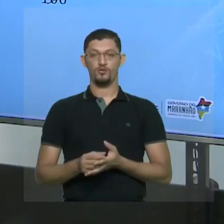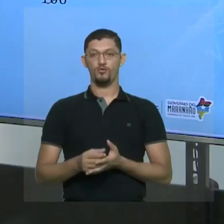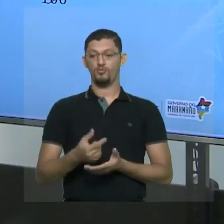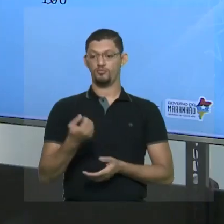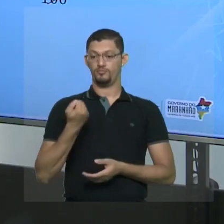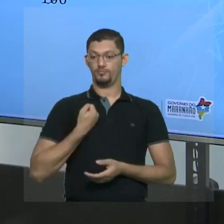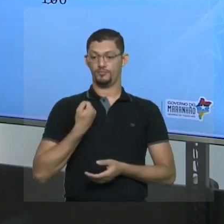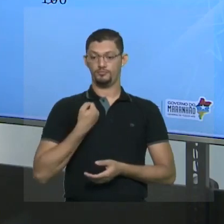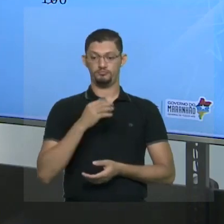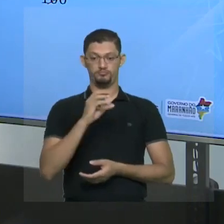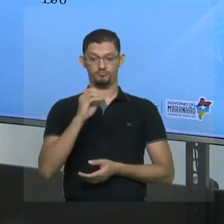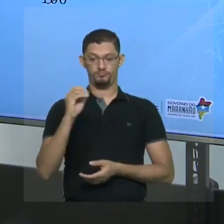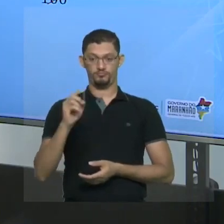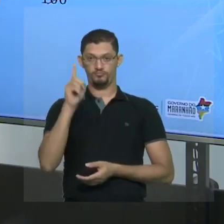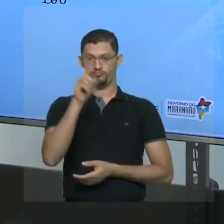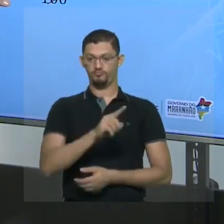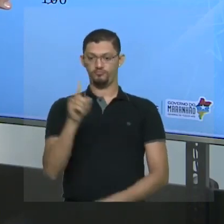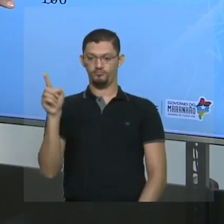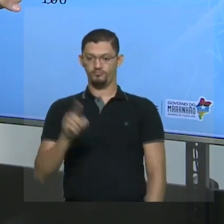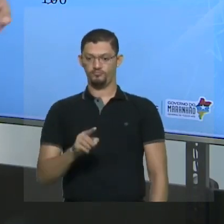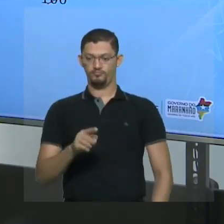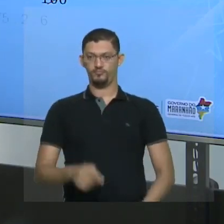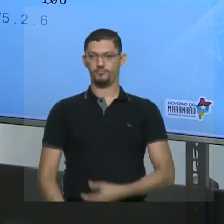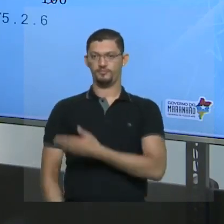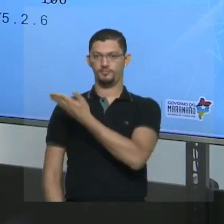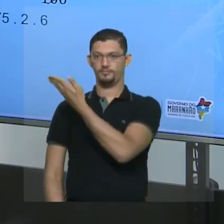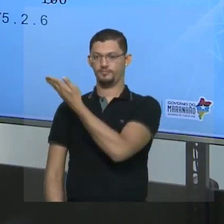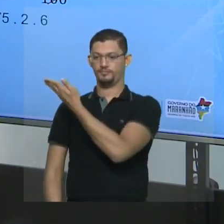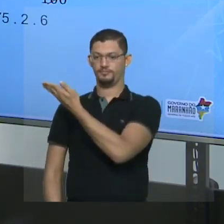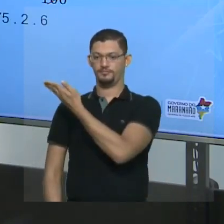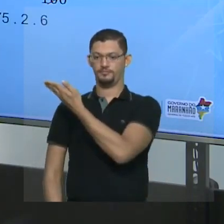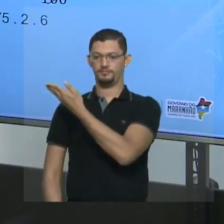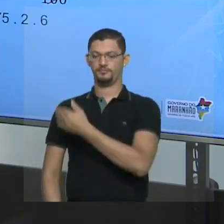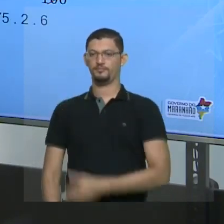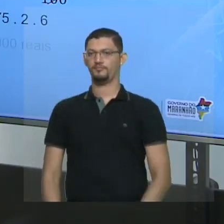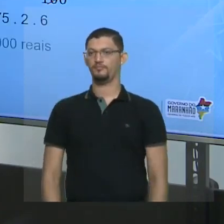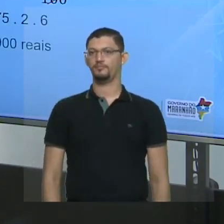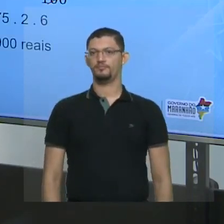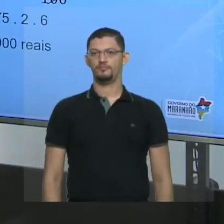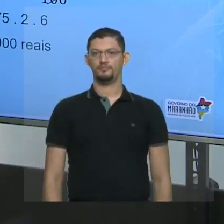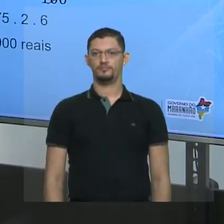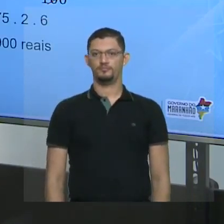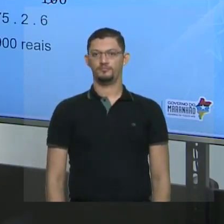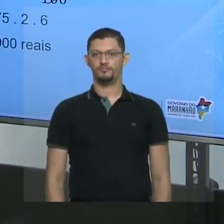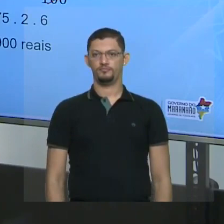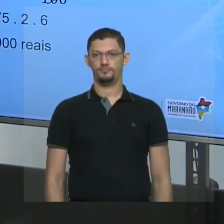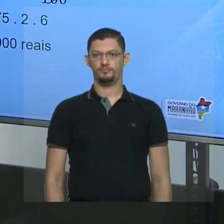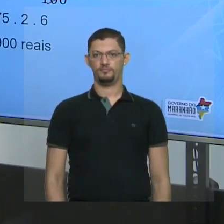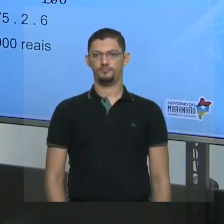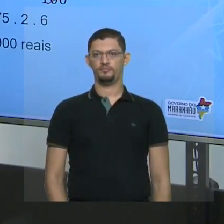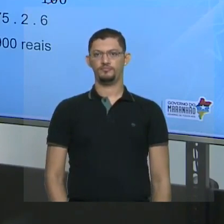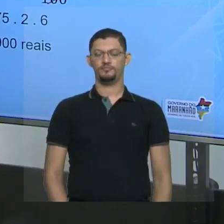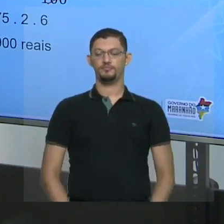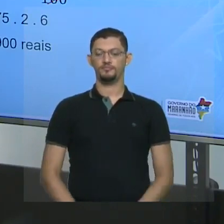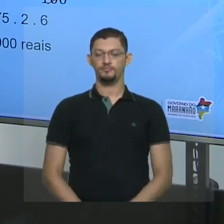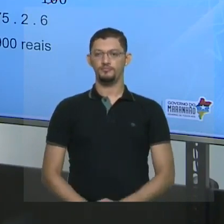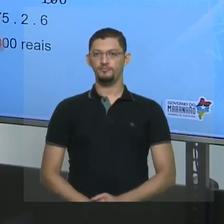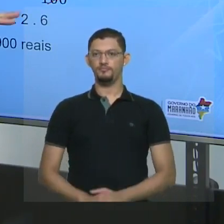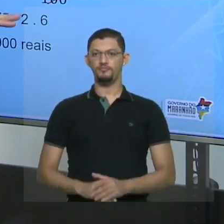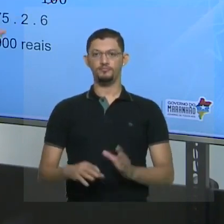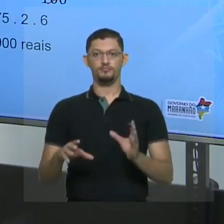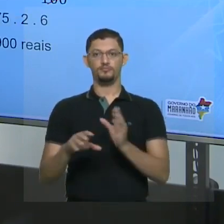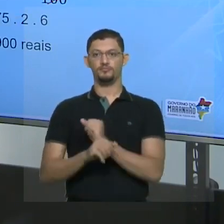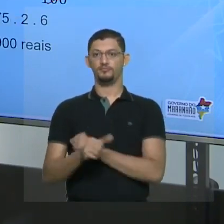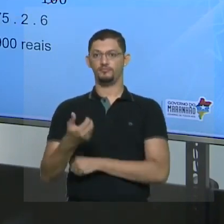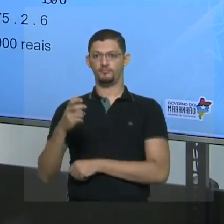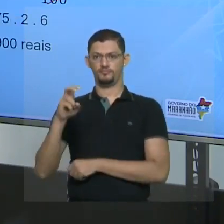posso cortar o zero. E aí vai ficar 75 vezes 2, vezes 6. 75 vezes 2 dá